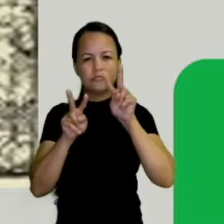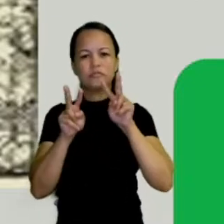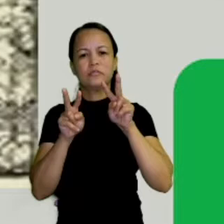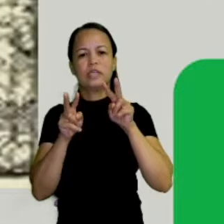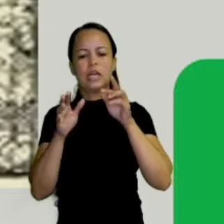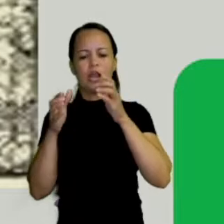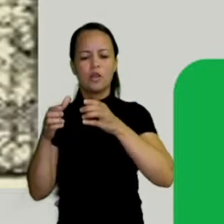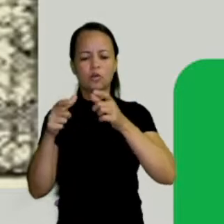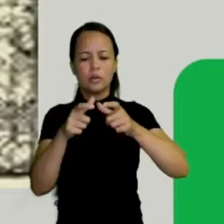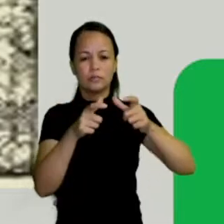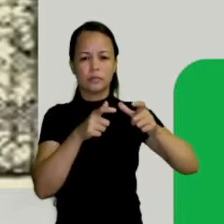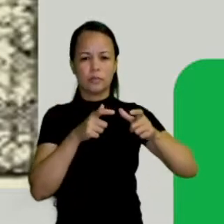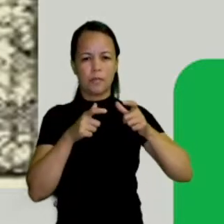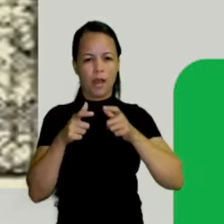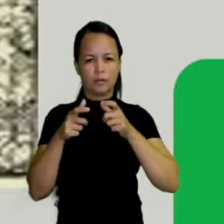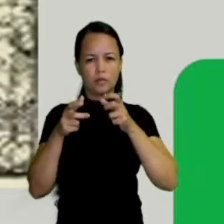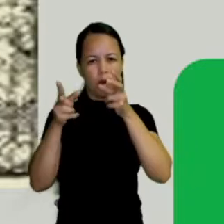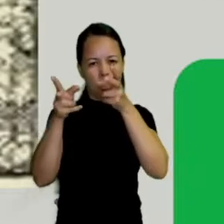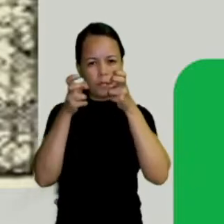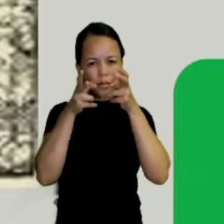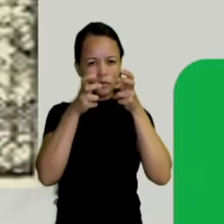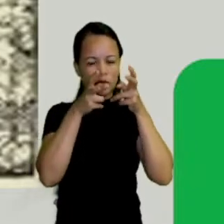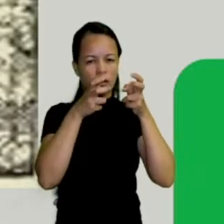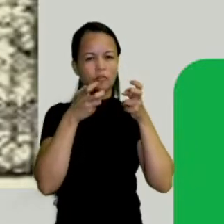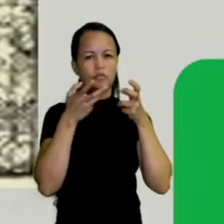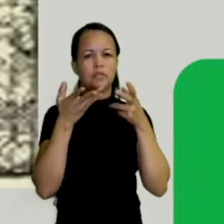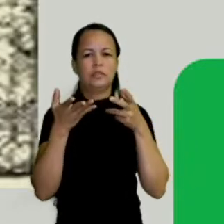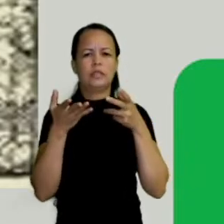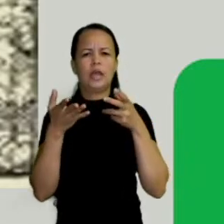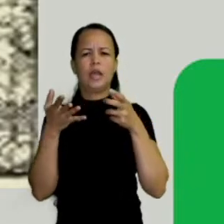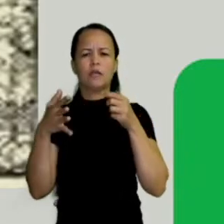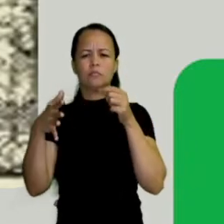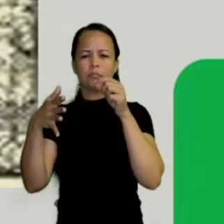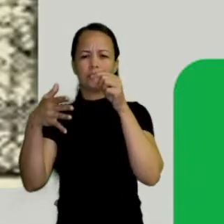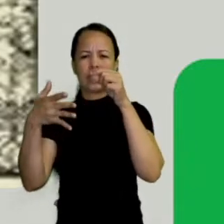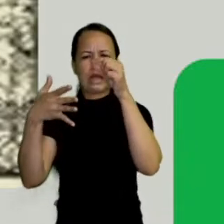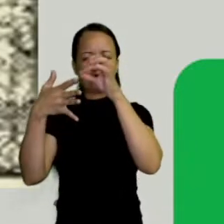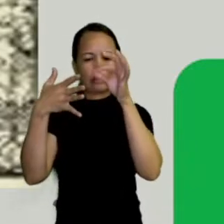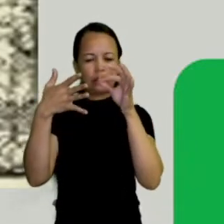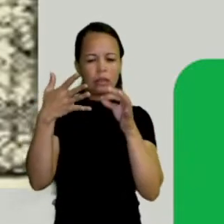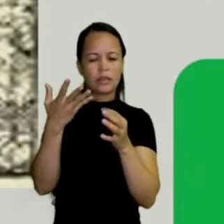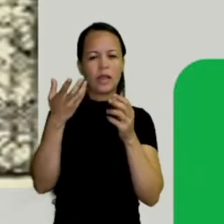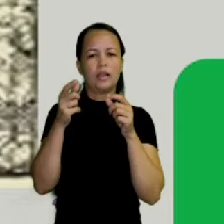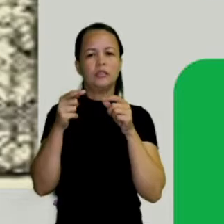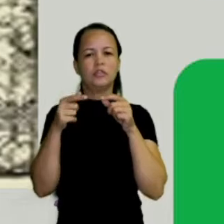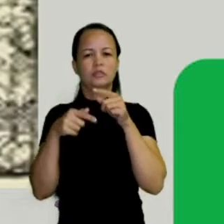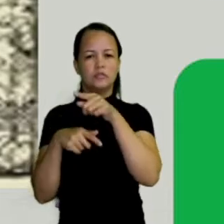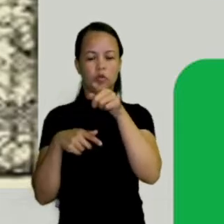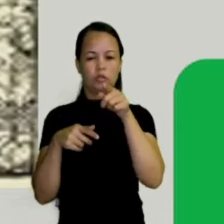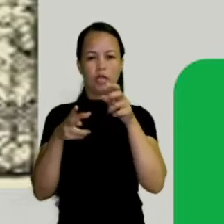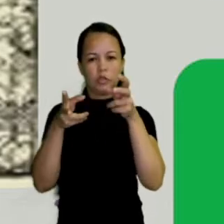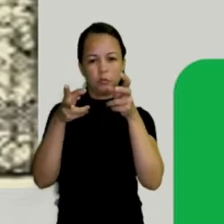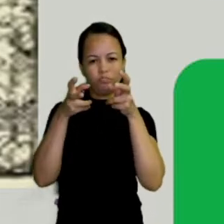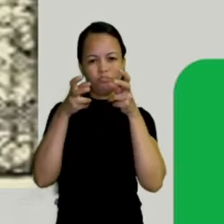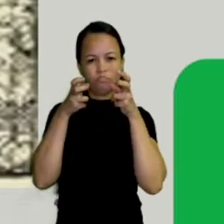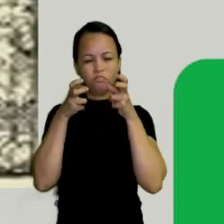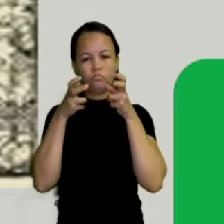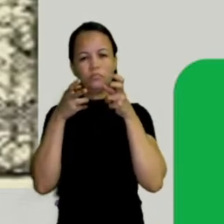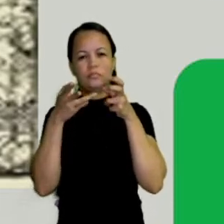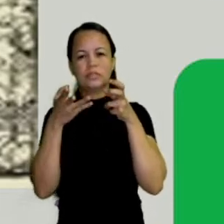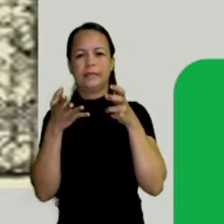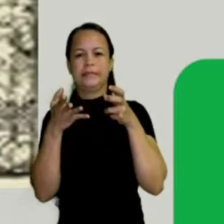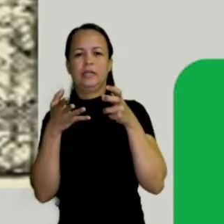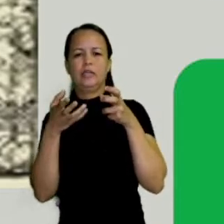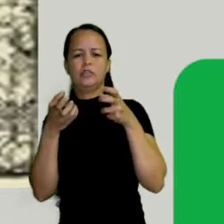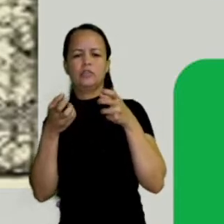parte, vão observando. Tem detalhes aí que vocês podem notar que ficam até um pouco